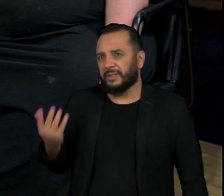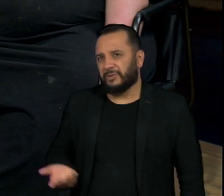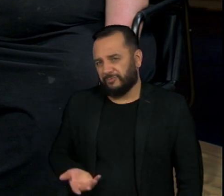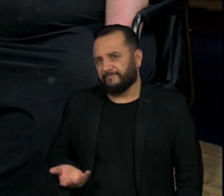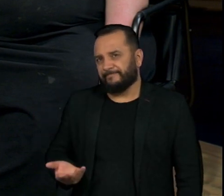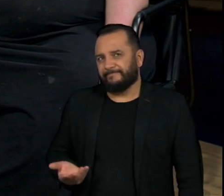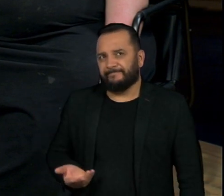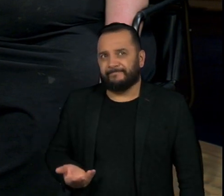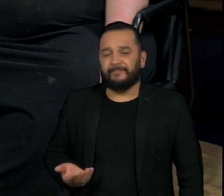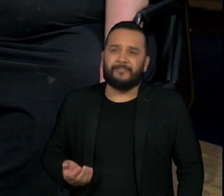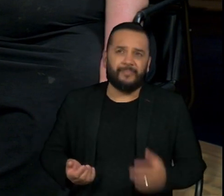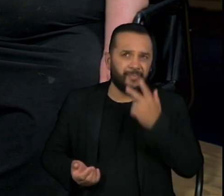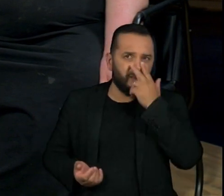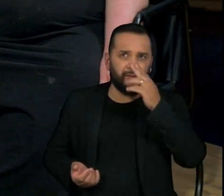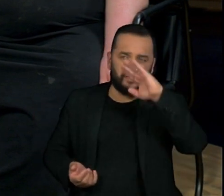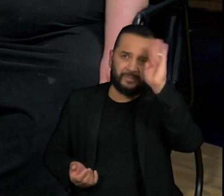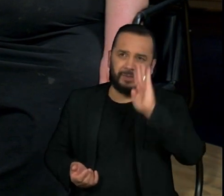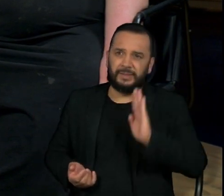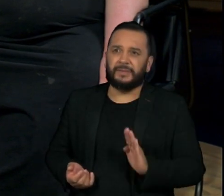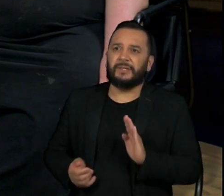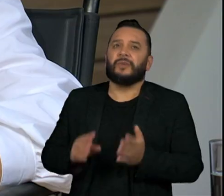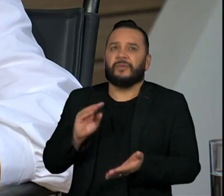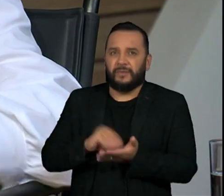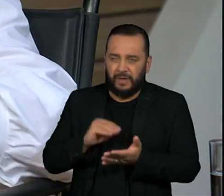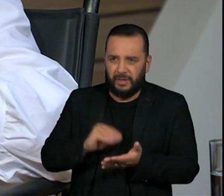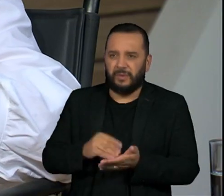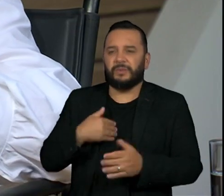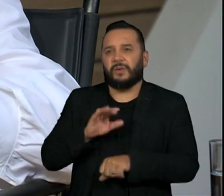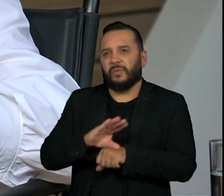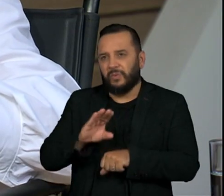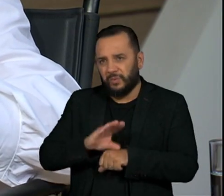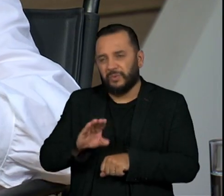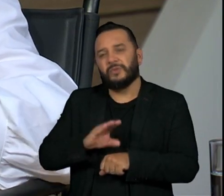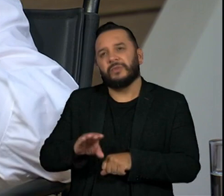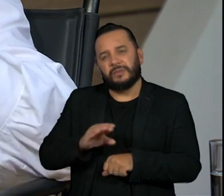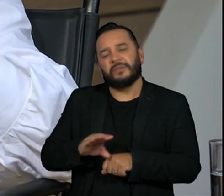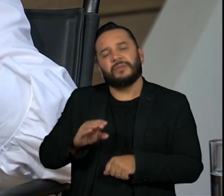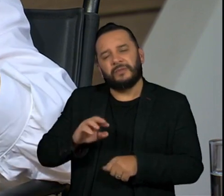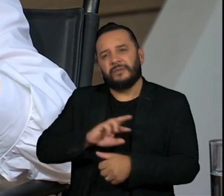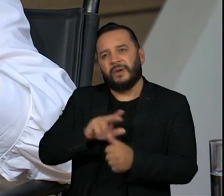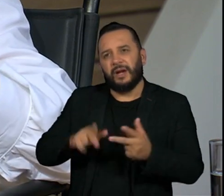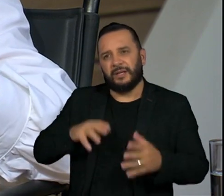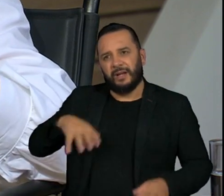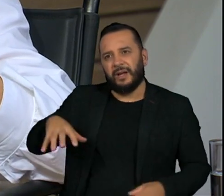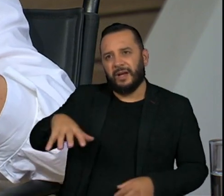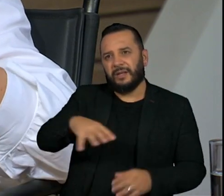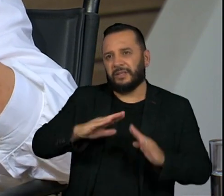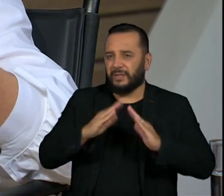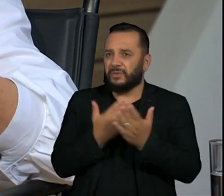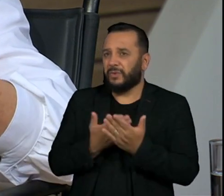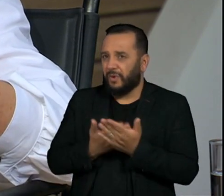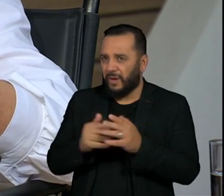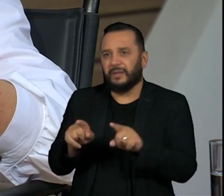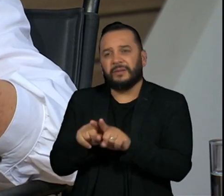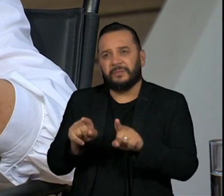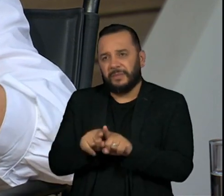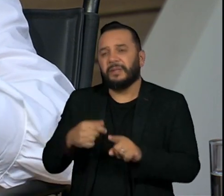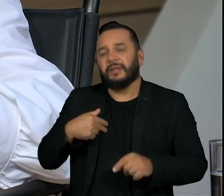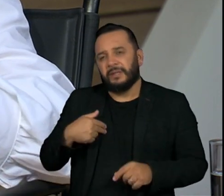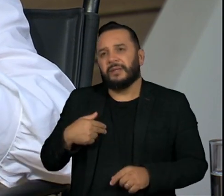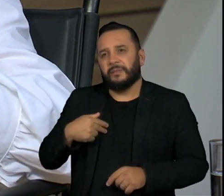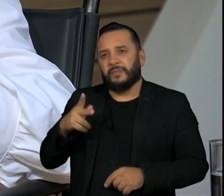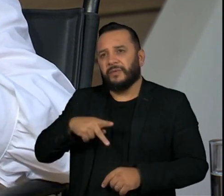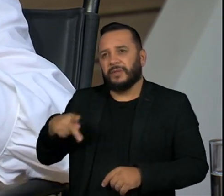eu acho que no Brasil falta capacitação em muitas áreas, na escola também, para os educadores saberem como acolher esses